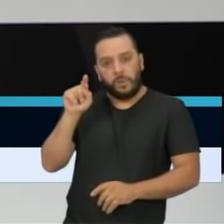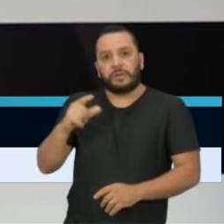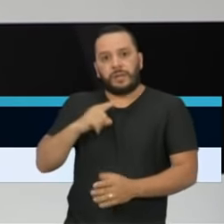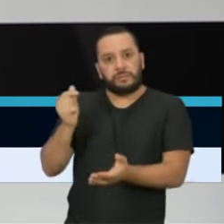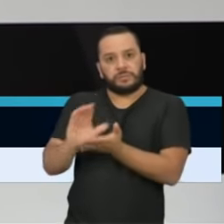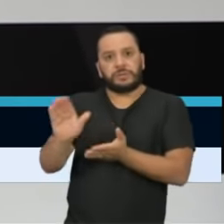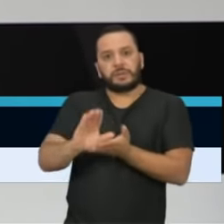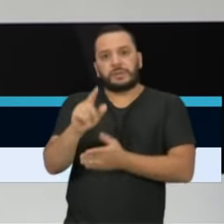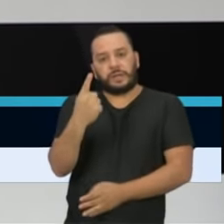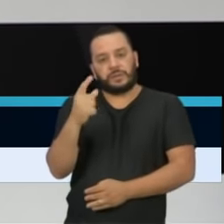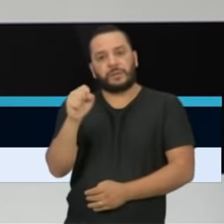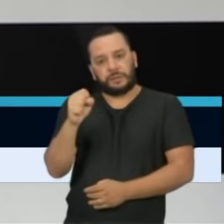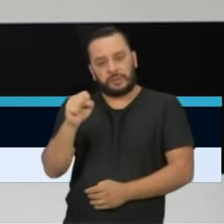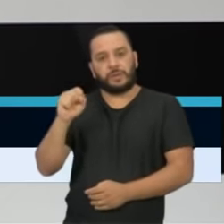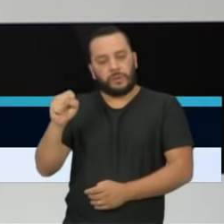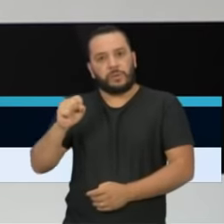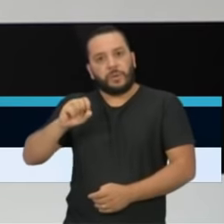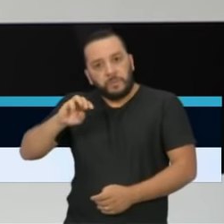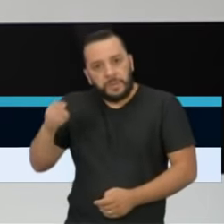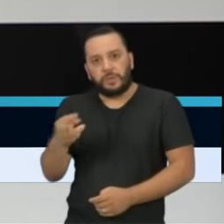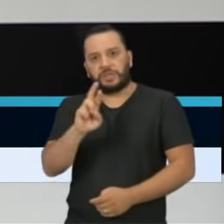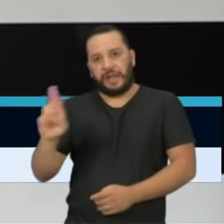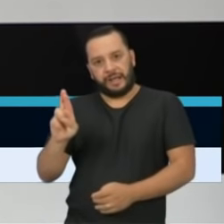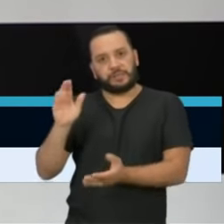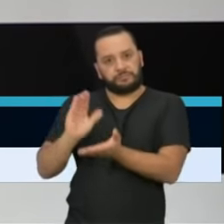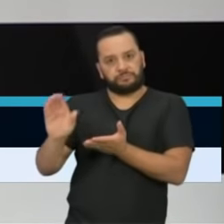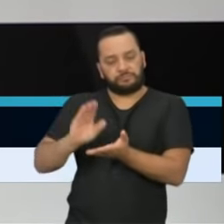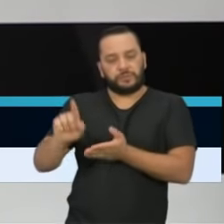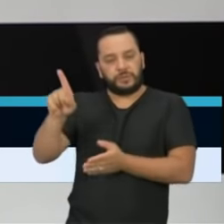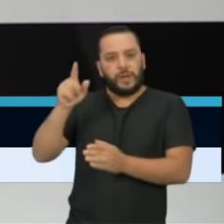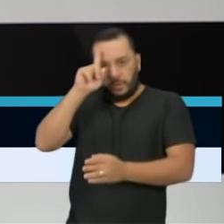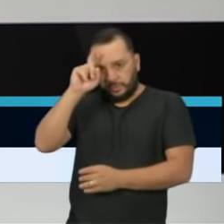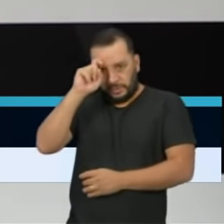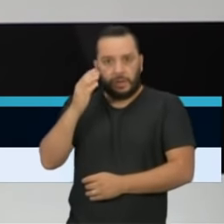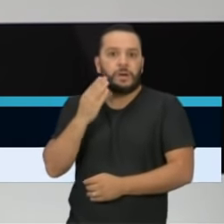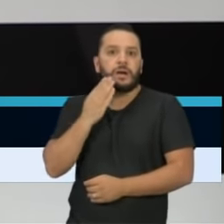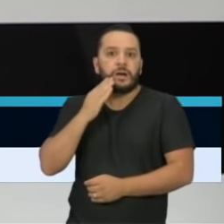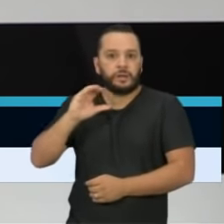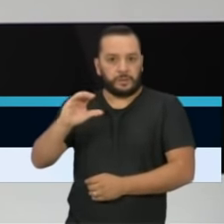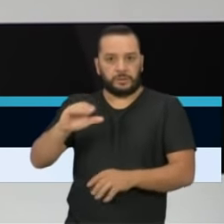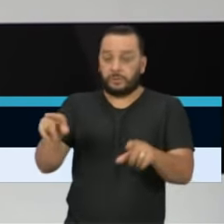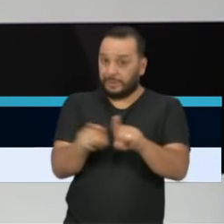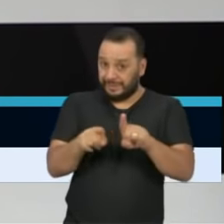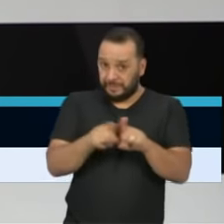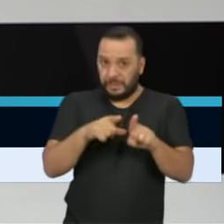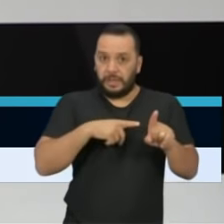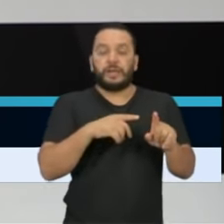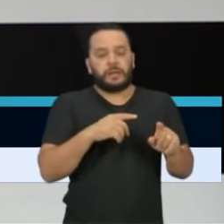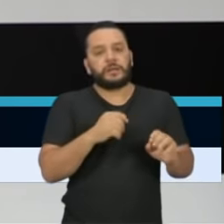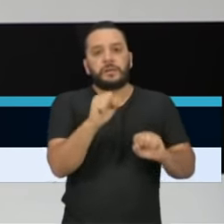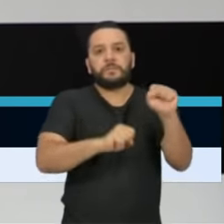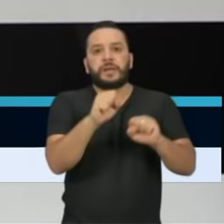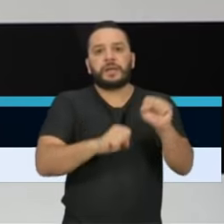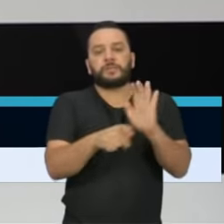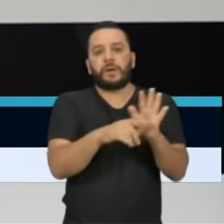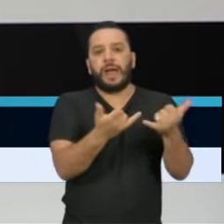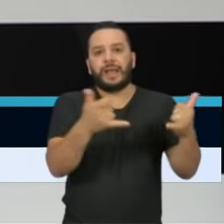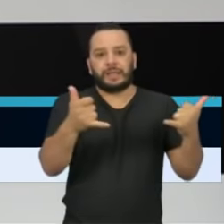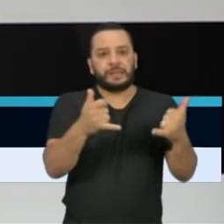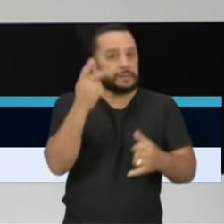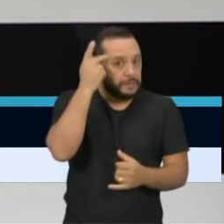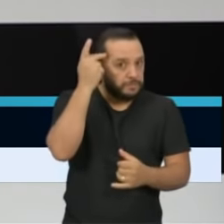R$ 188 milhões. Quarto anúncio, o governo de São Paulo solicitou às concessionárias de energia elétrica a isenção no